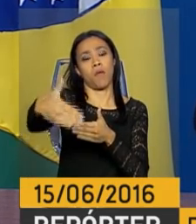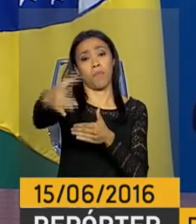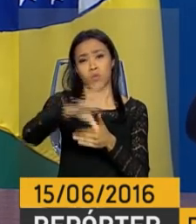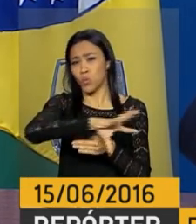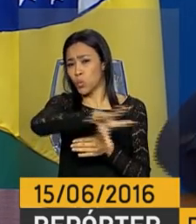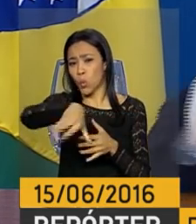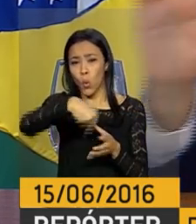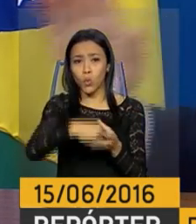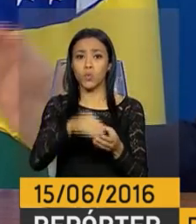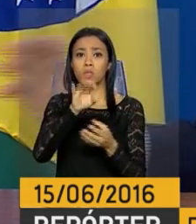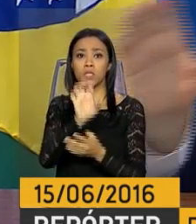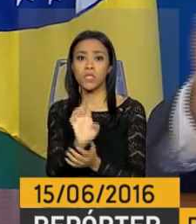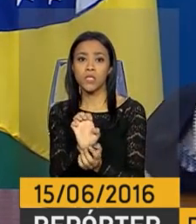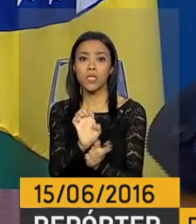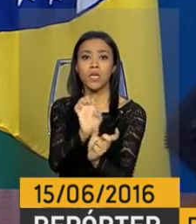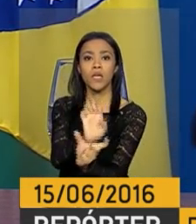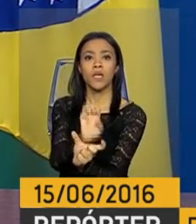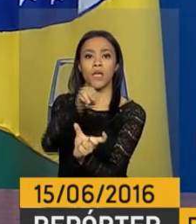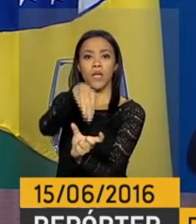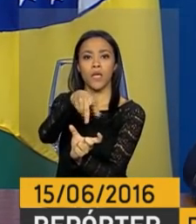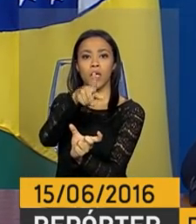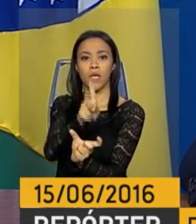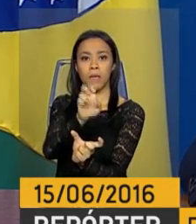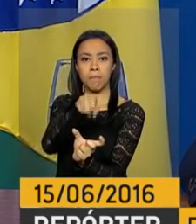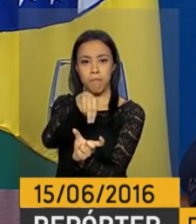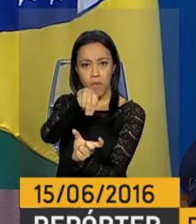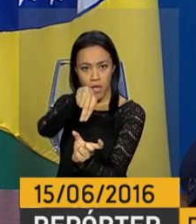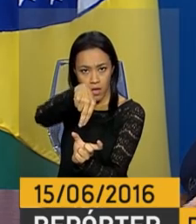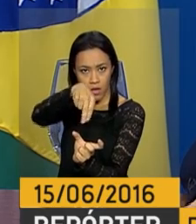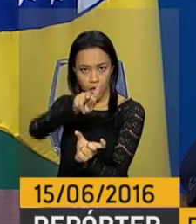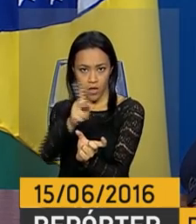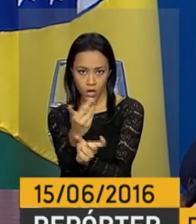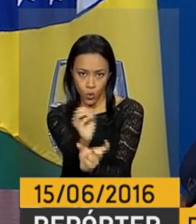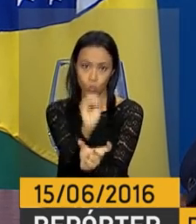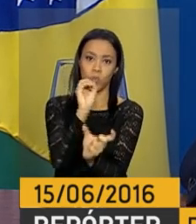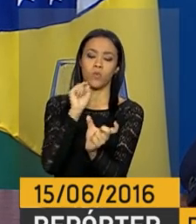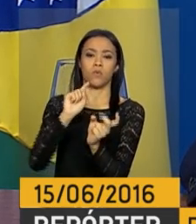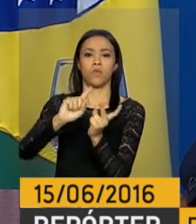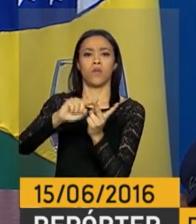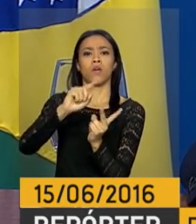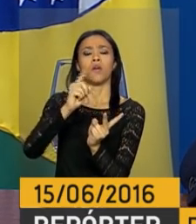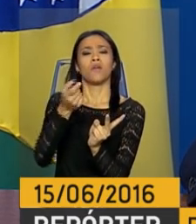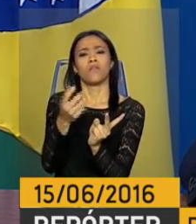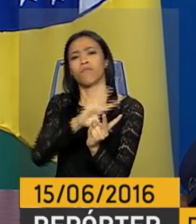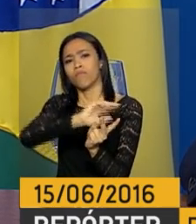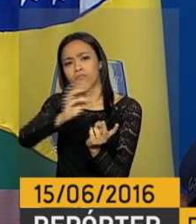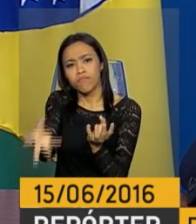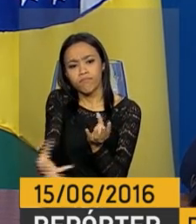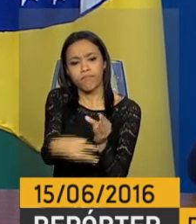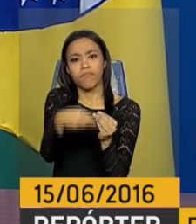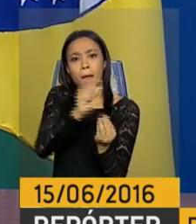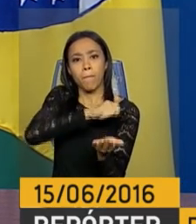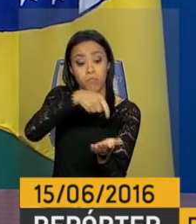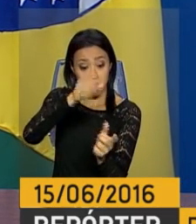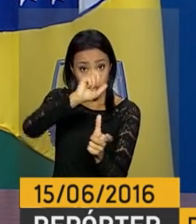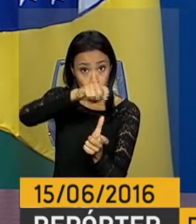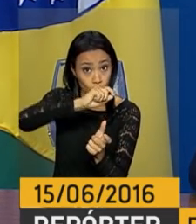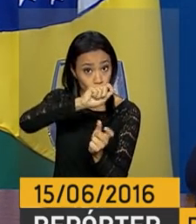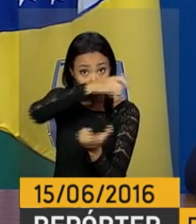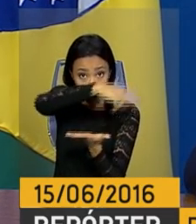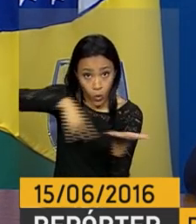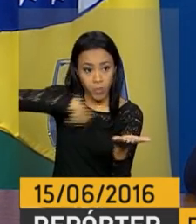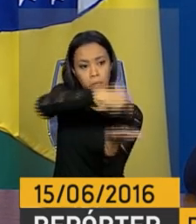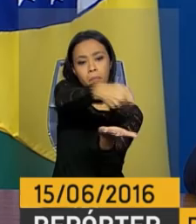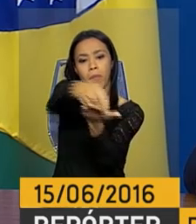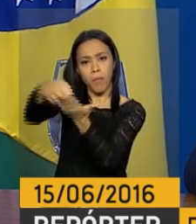tivessem sido feitos, todas as dotações e etc. Esse é um trabalho intenso que o planejamento e a fazenda vão fazer juntos para que essa